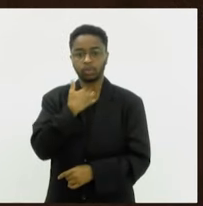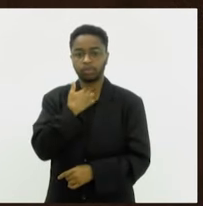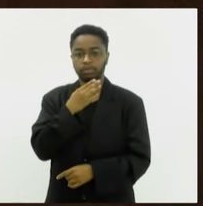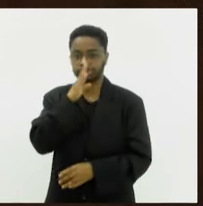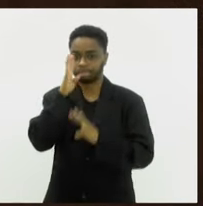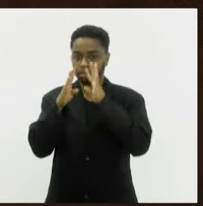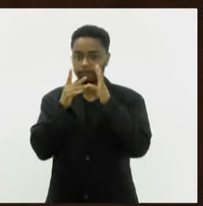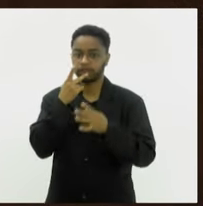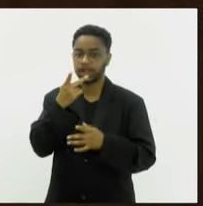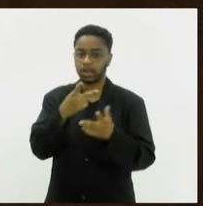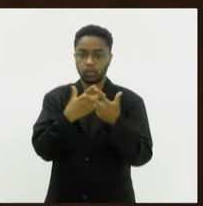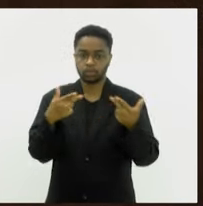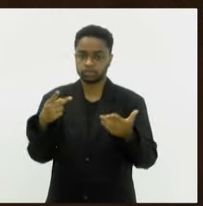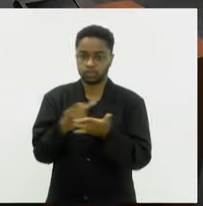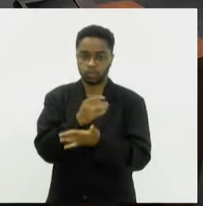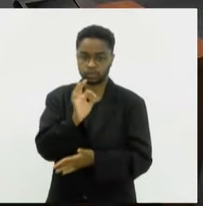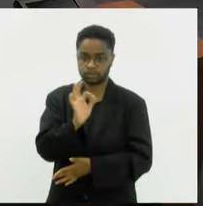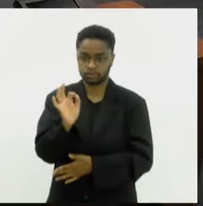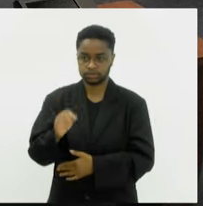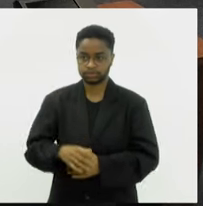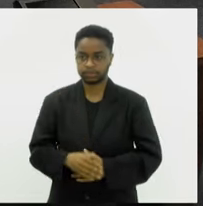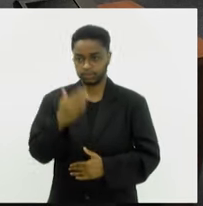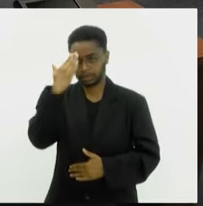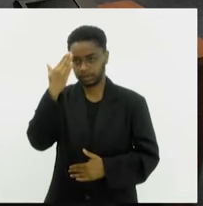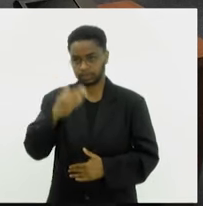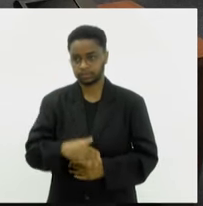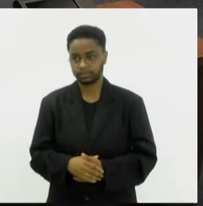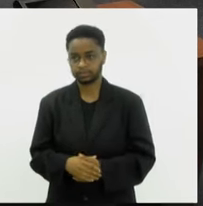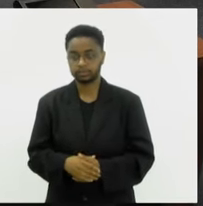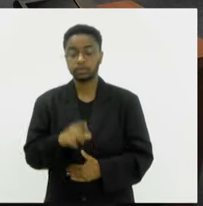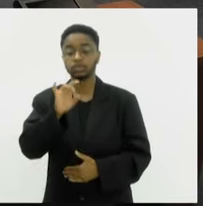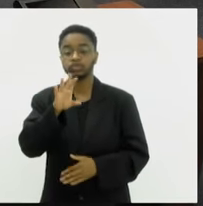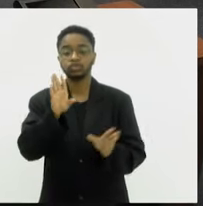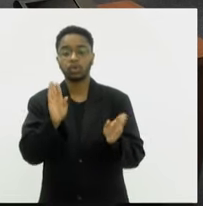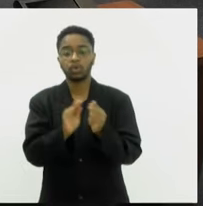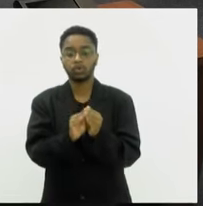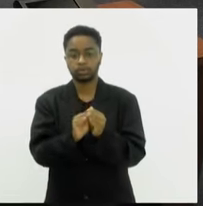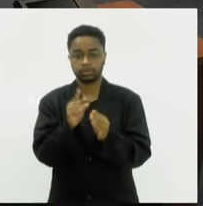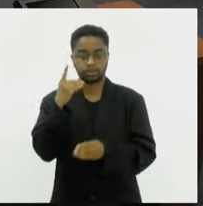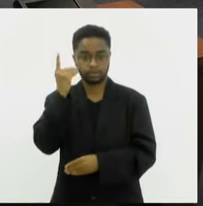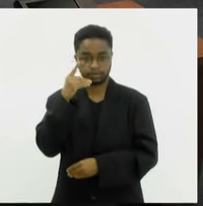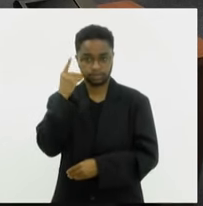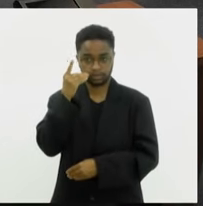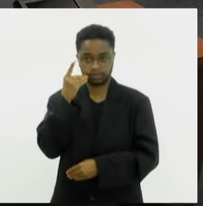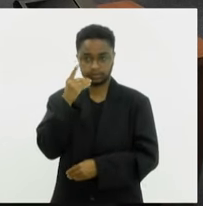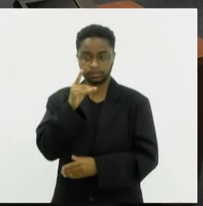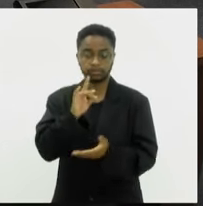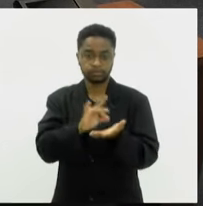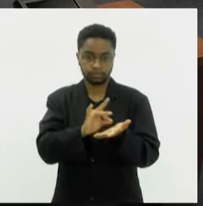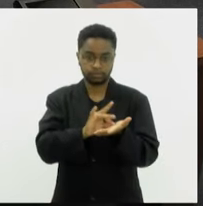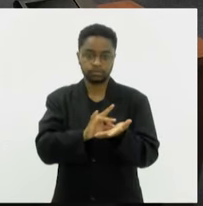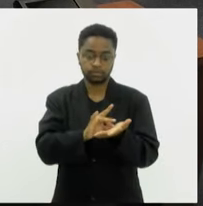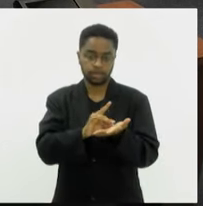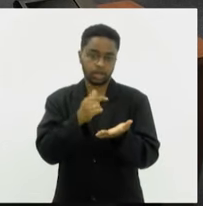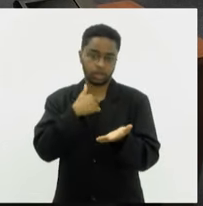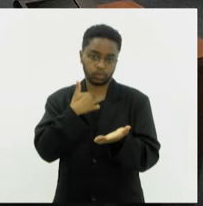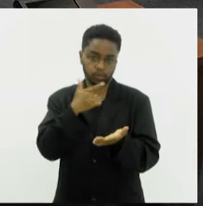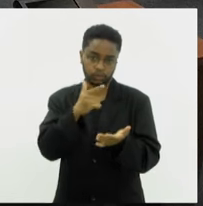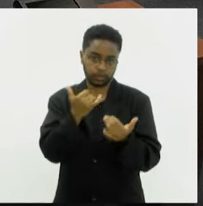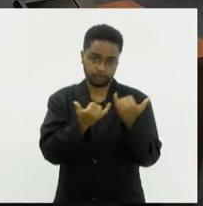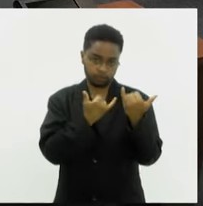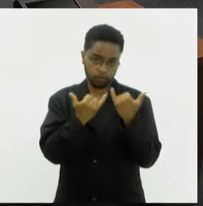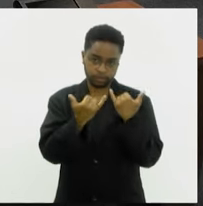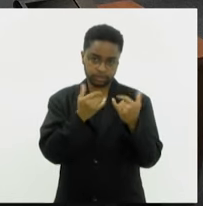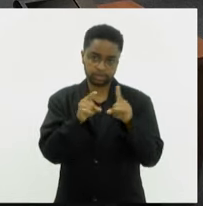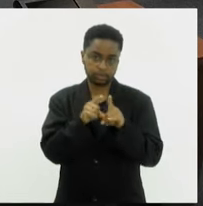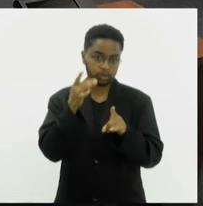que não está acontecendo, tá bom? Obrigado. Só para concluir, deputado, não, realmente eu não tinha essa informação, nem